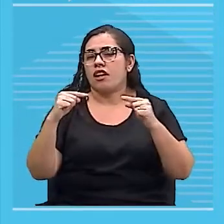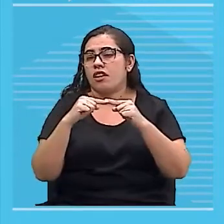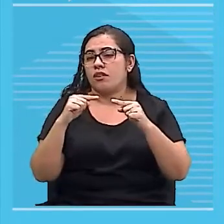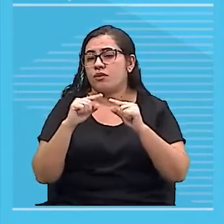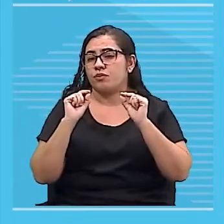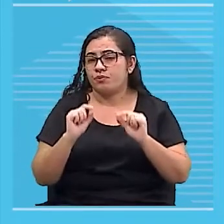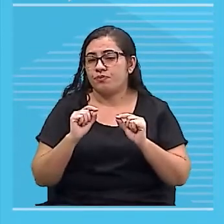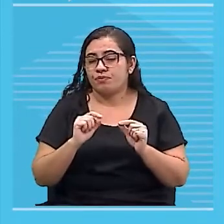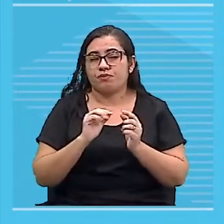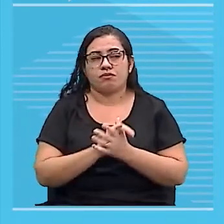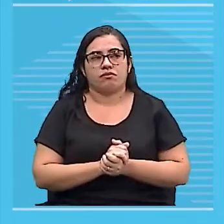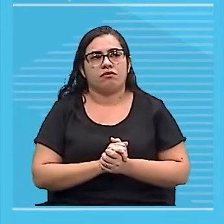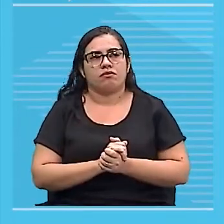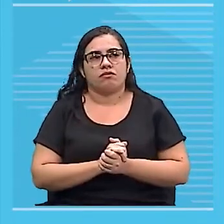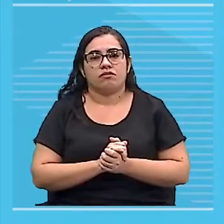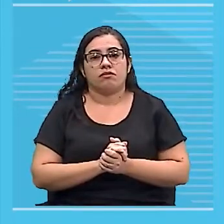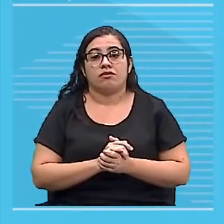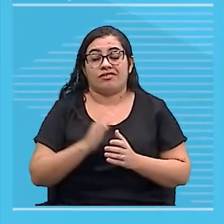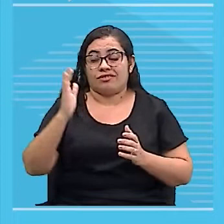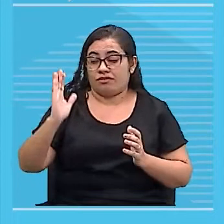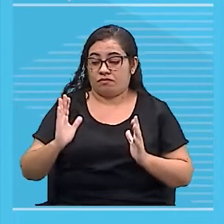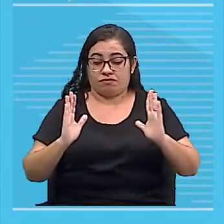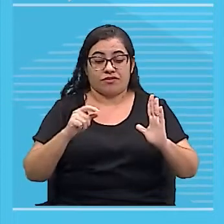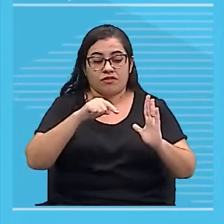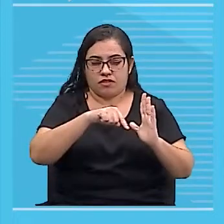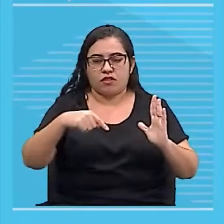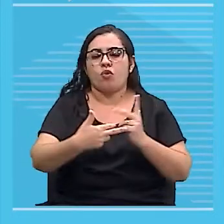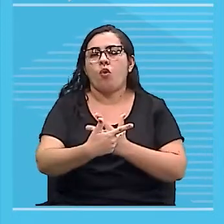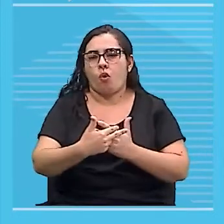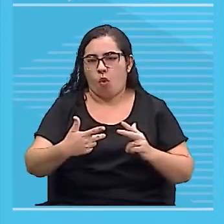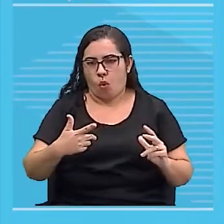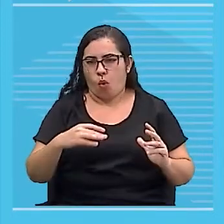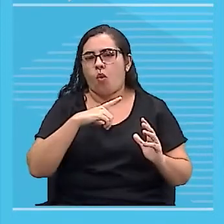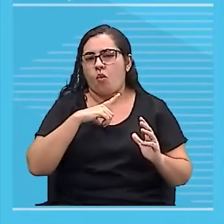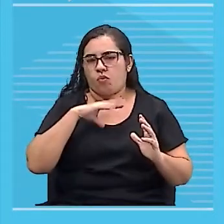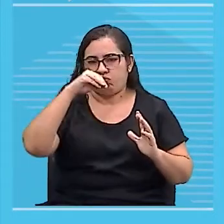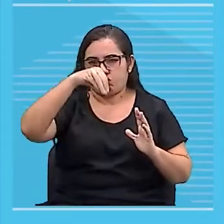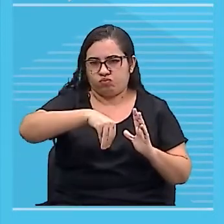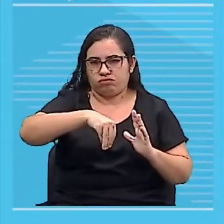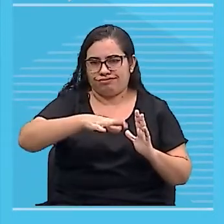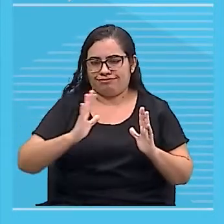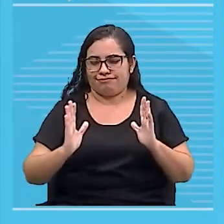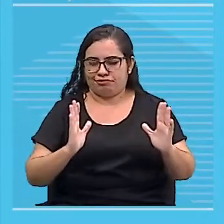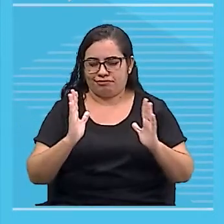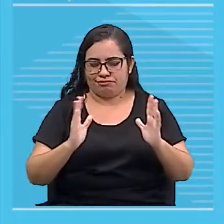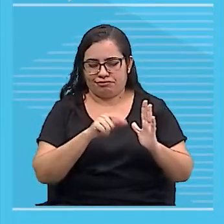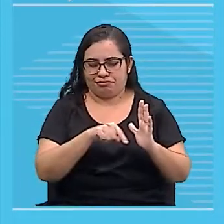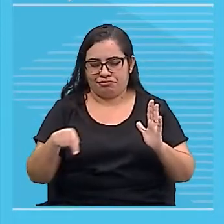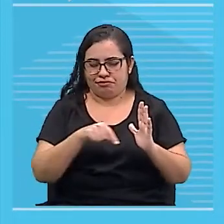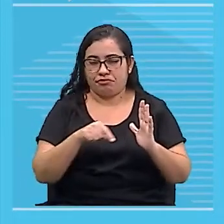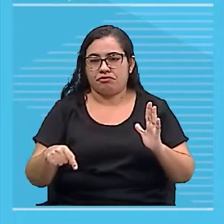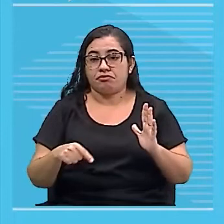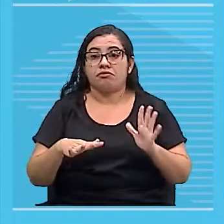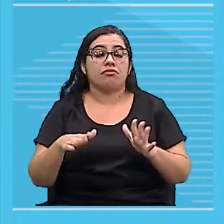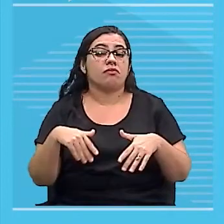eu tenho um material entre elas. Tá? Um material entre elas.